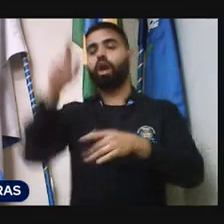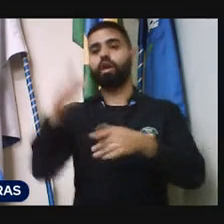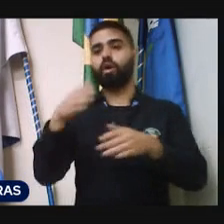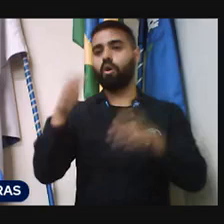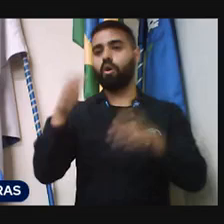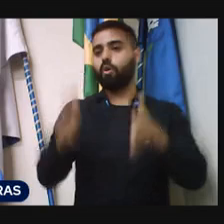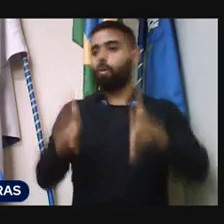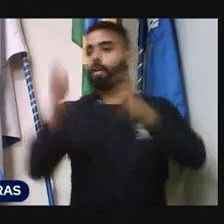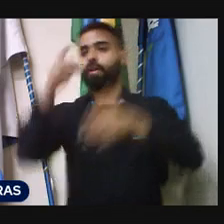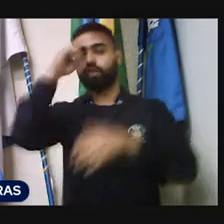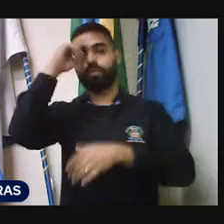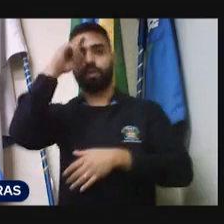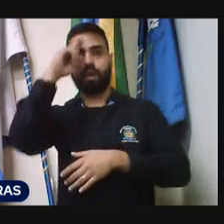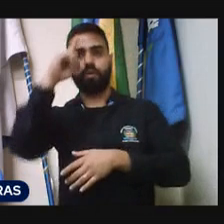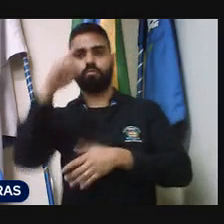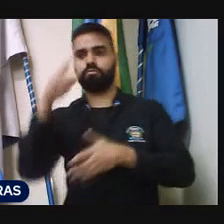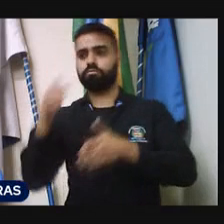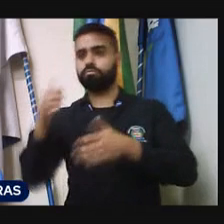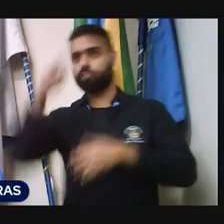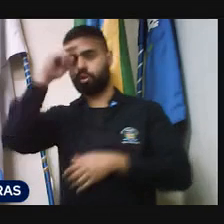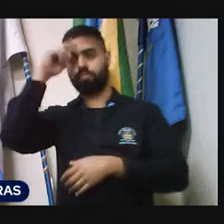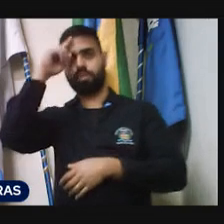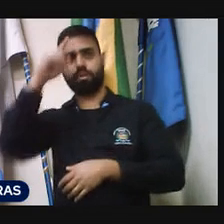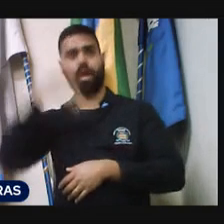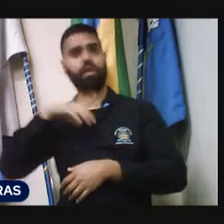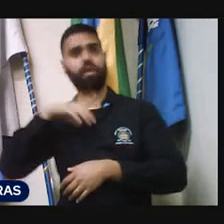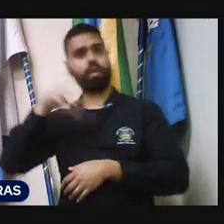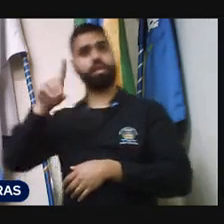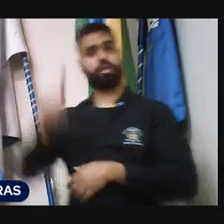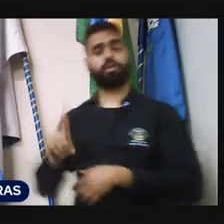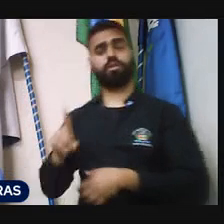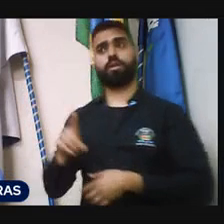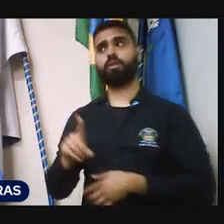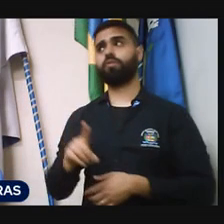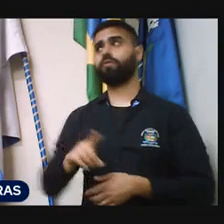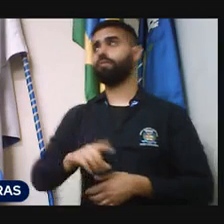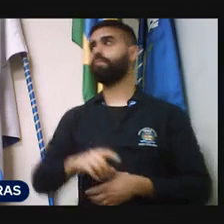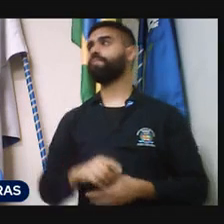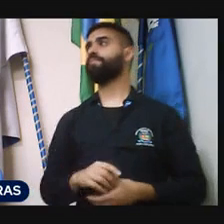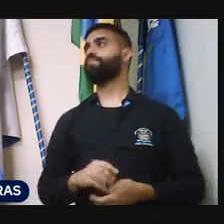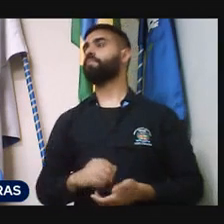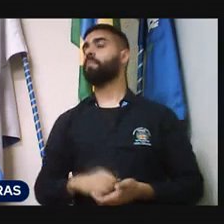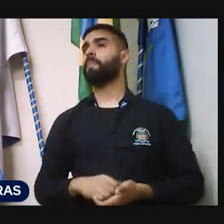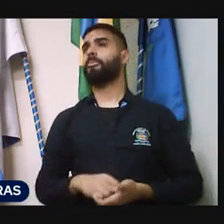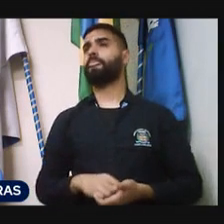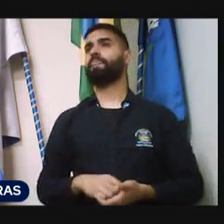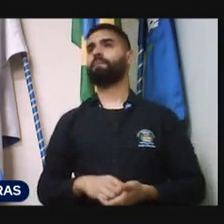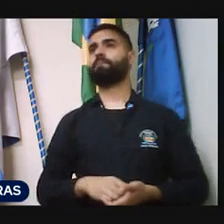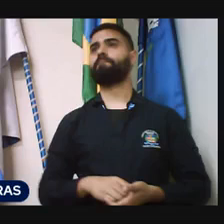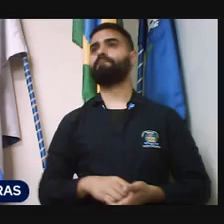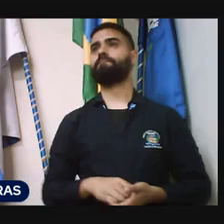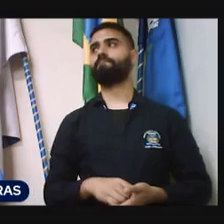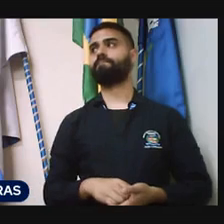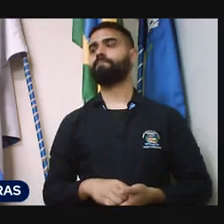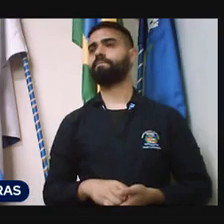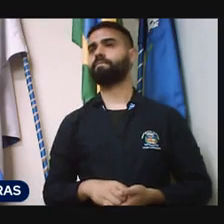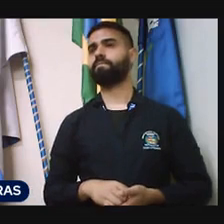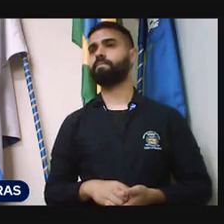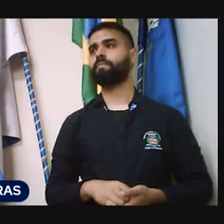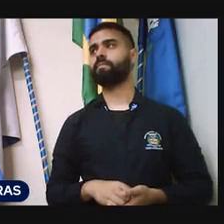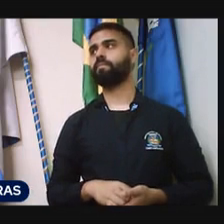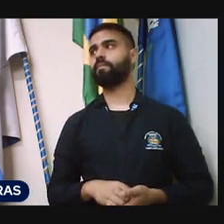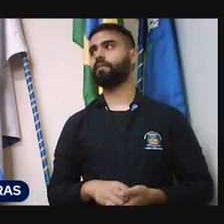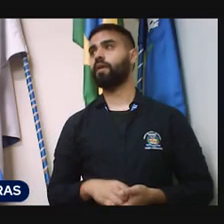hospital tem o seu direito é eu peguei aqui seu magno com todo respeito